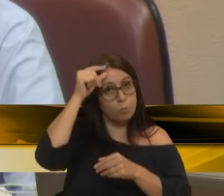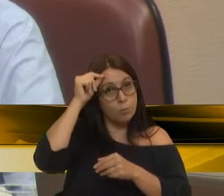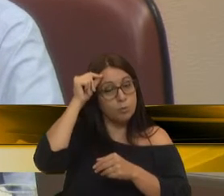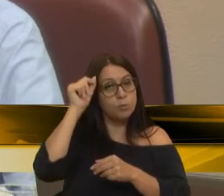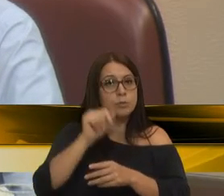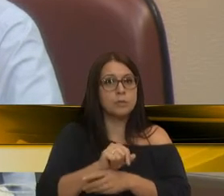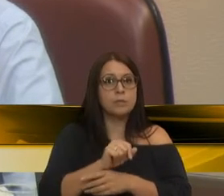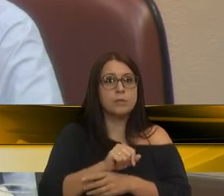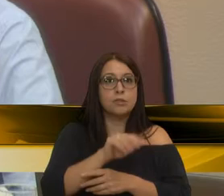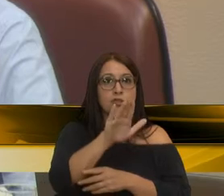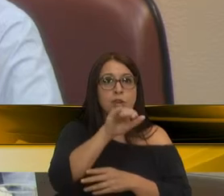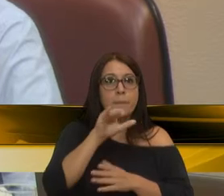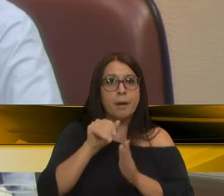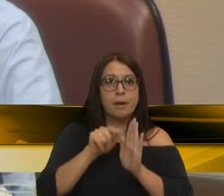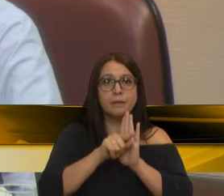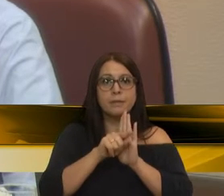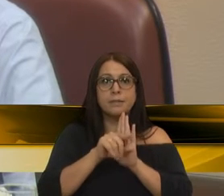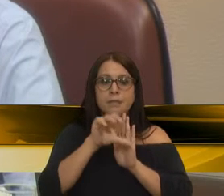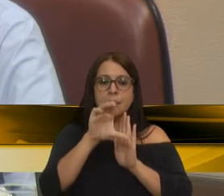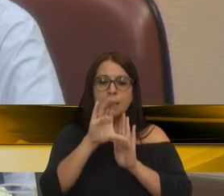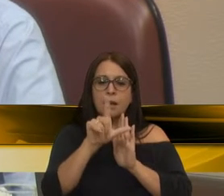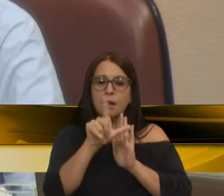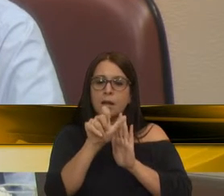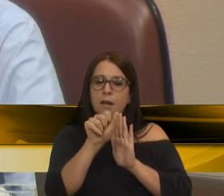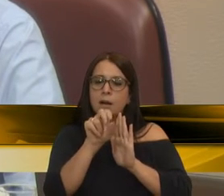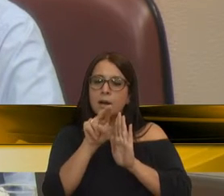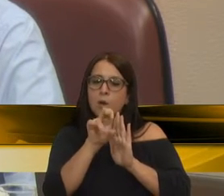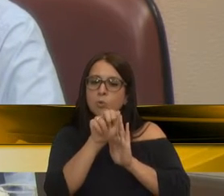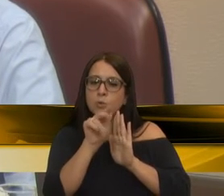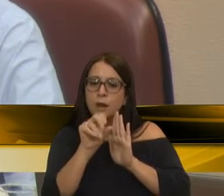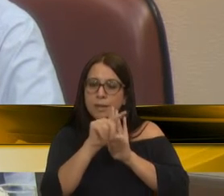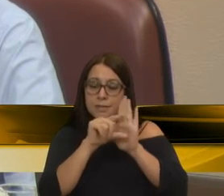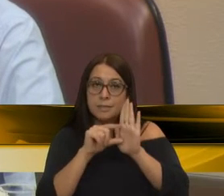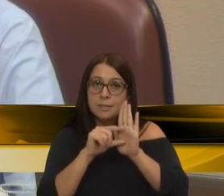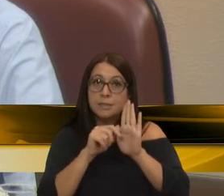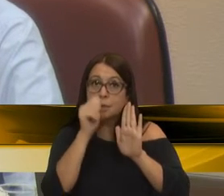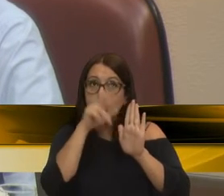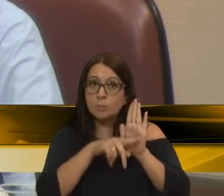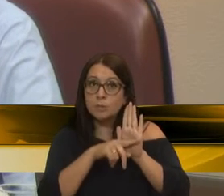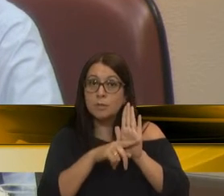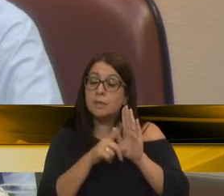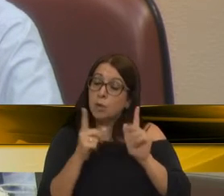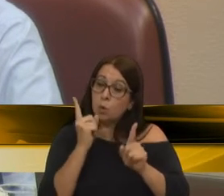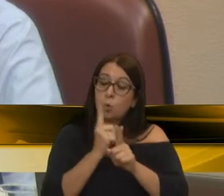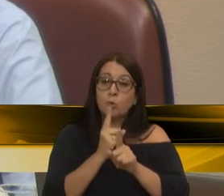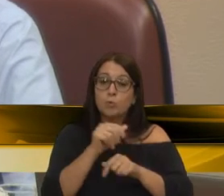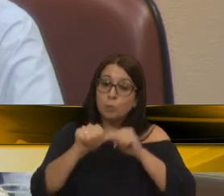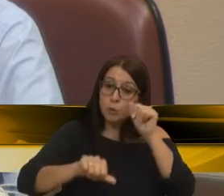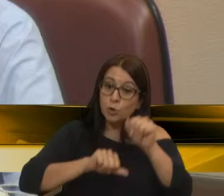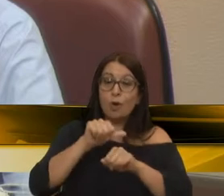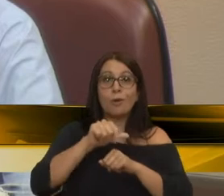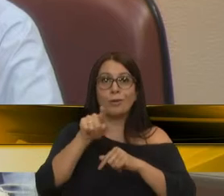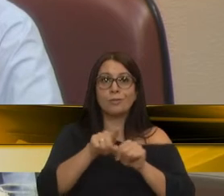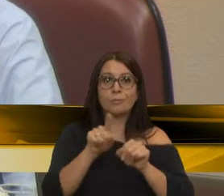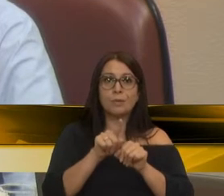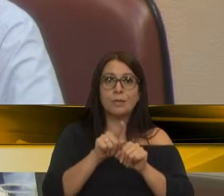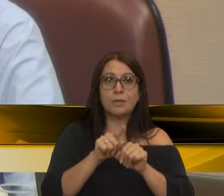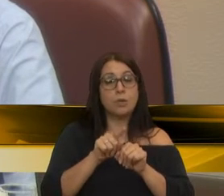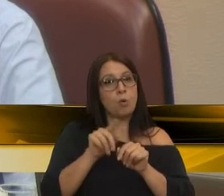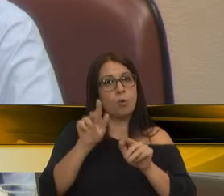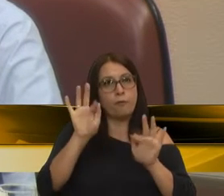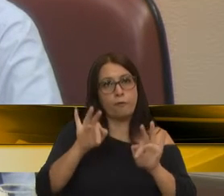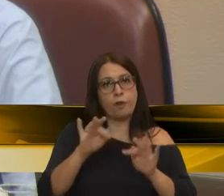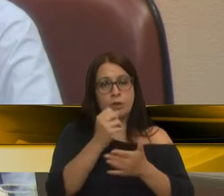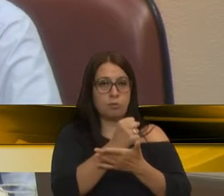cláusulas exorbitantes dentre as quais se encontram a possibilidade de alteração e rescisão do contrato